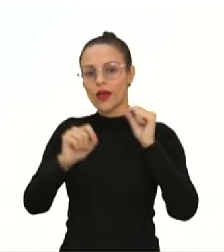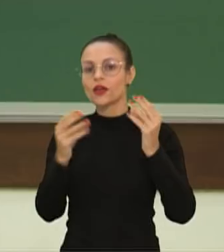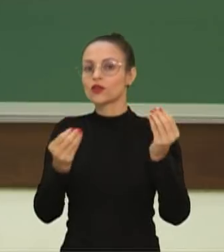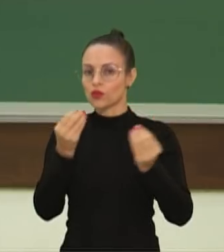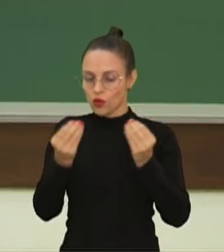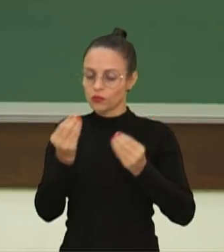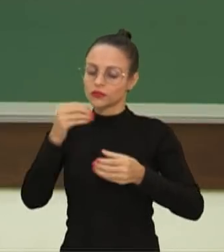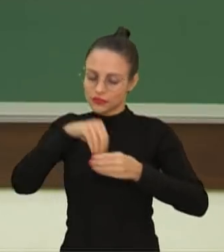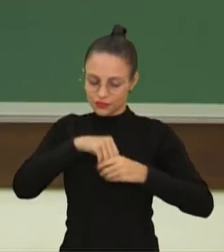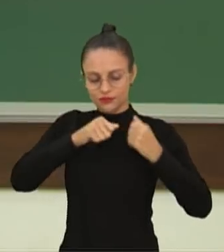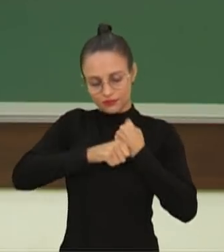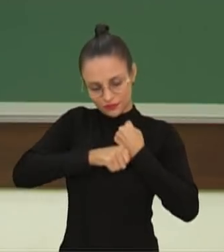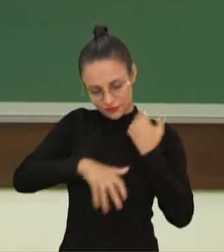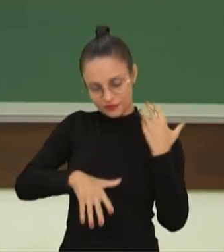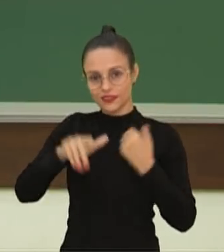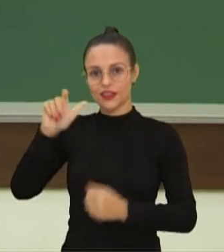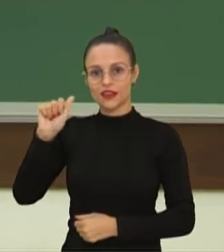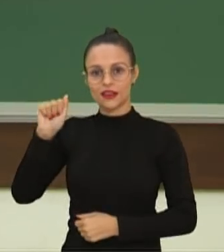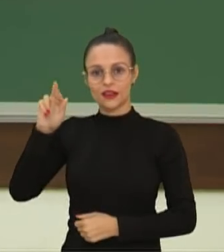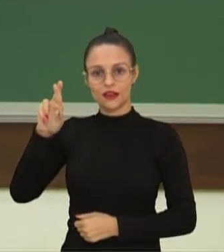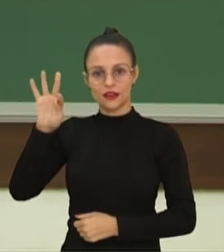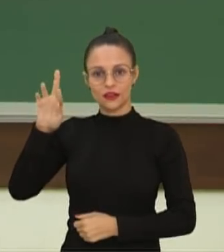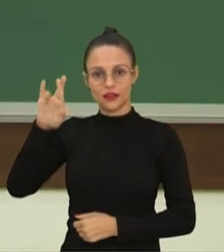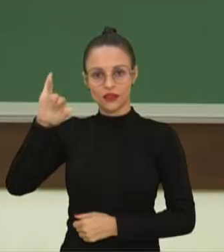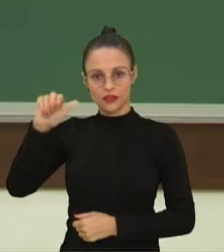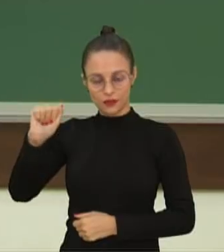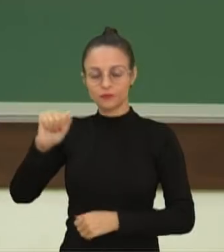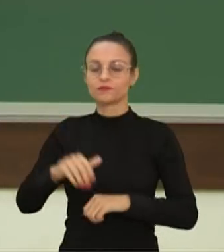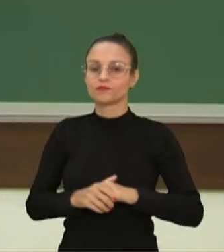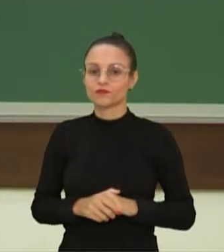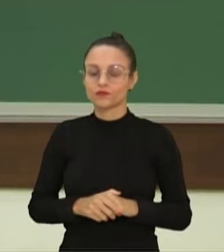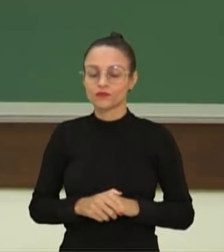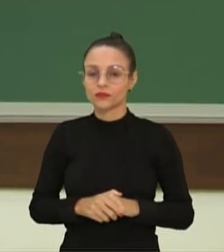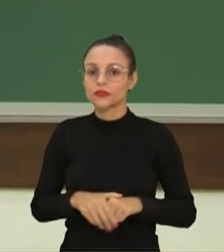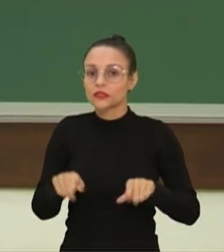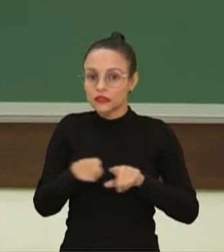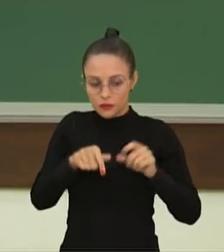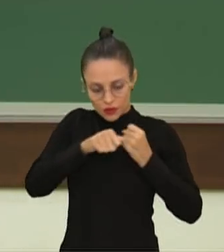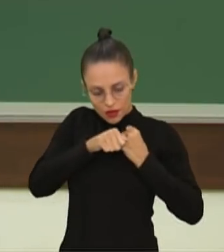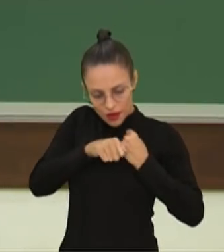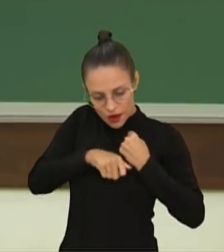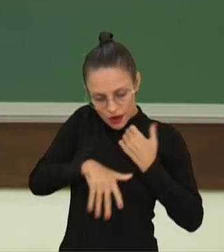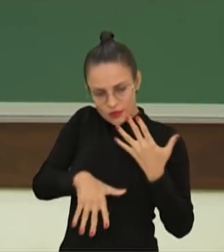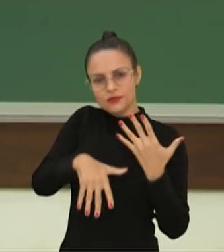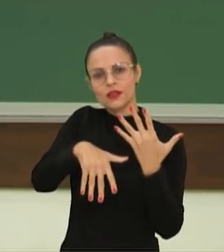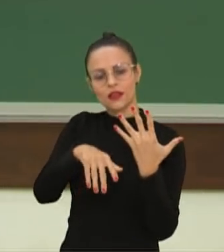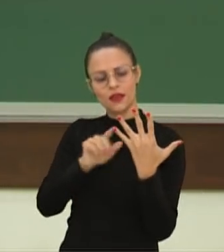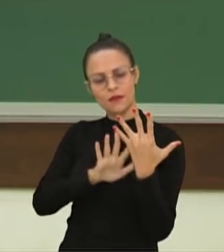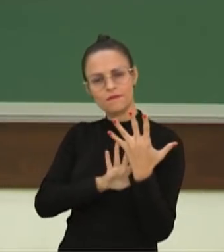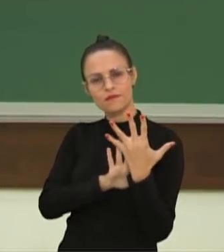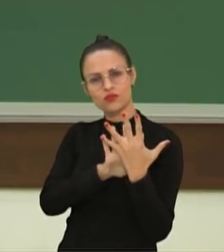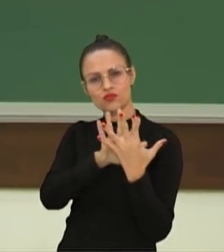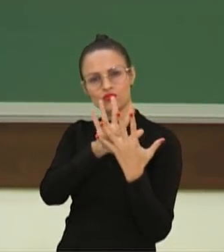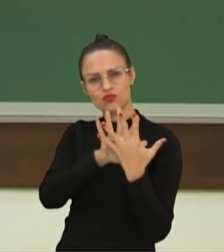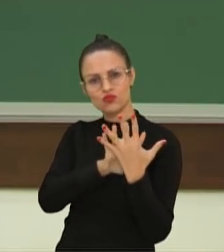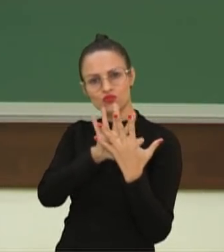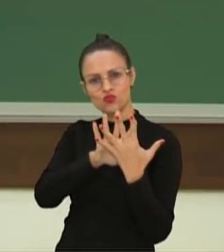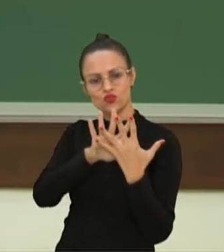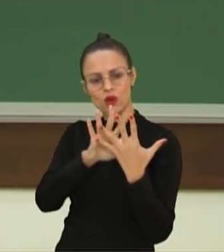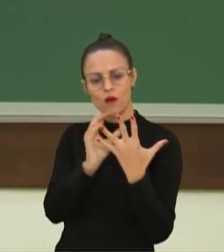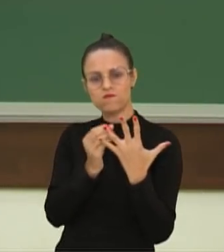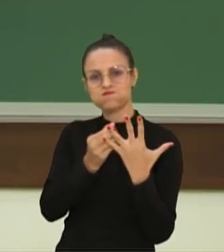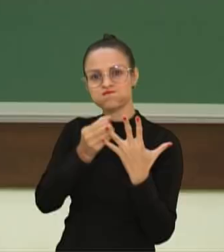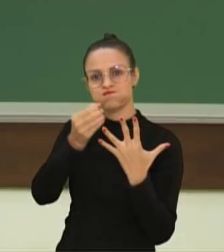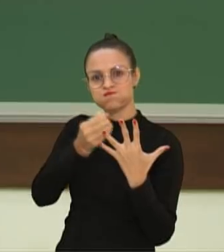pelas artérias. Outra informação, as paredes das artérias são grossas e bem